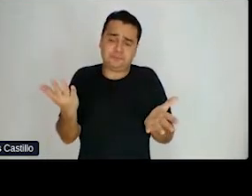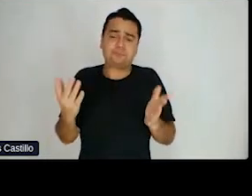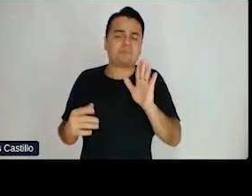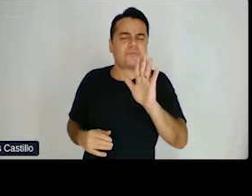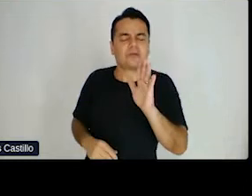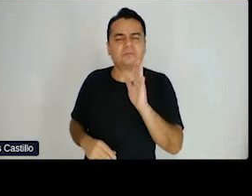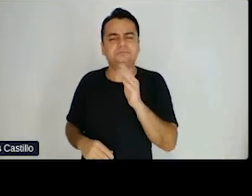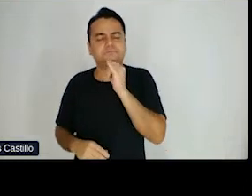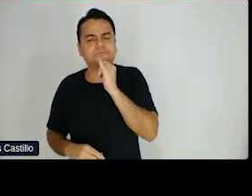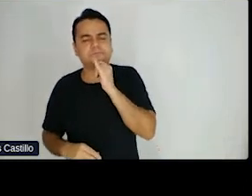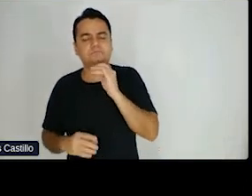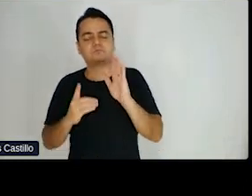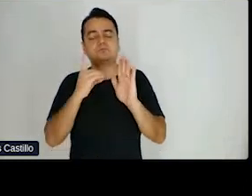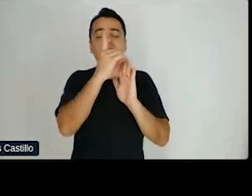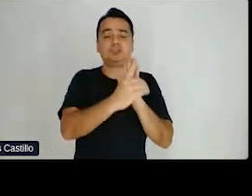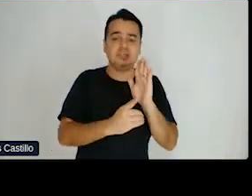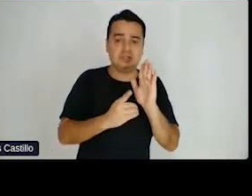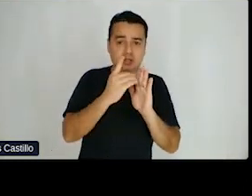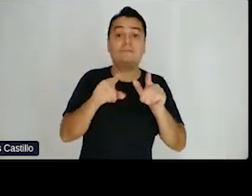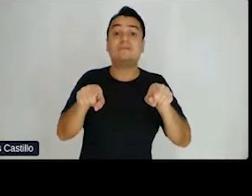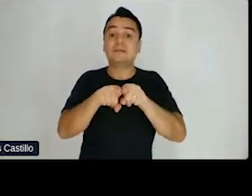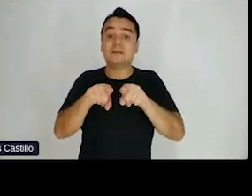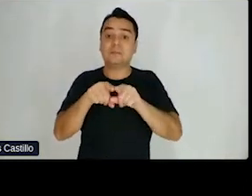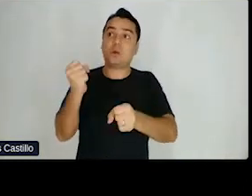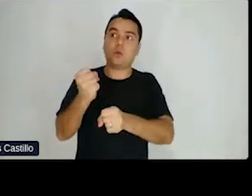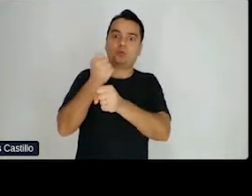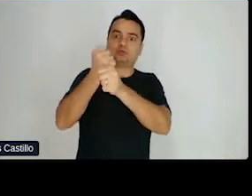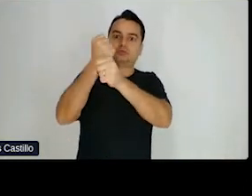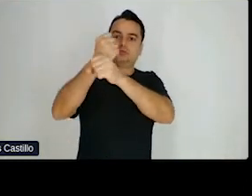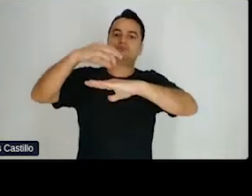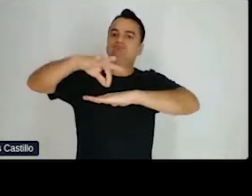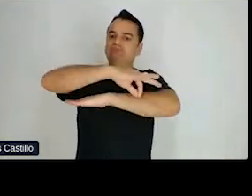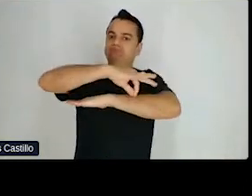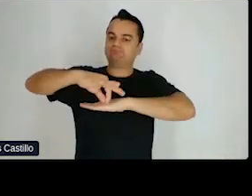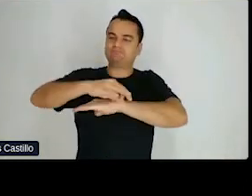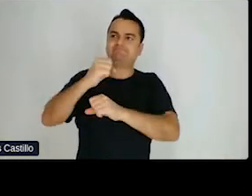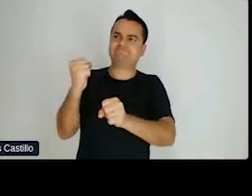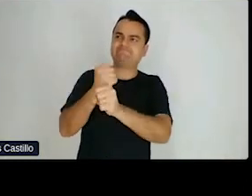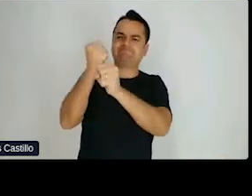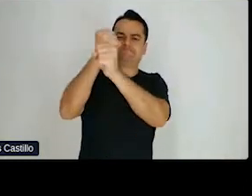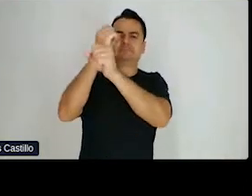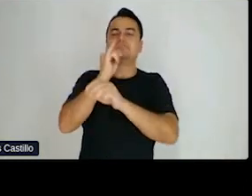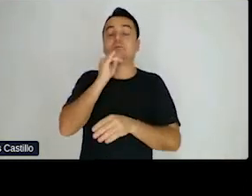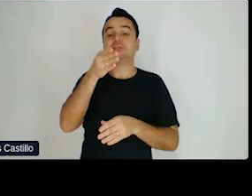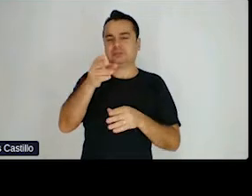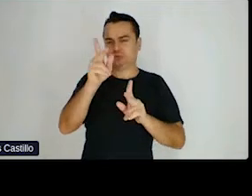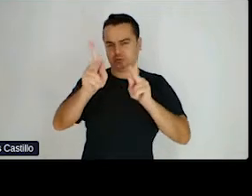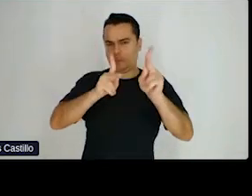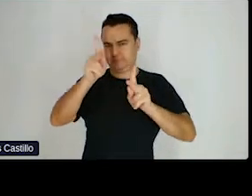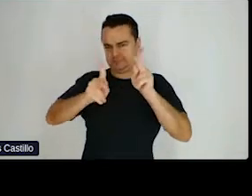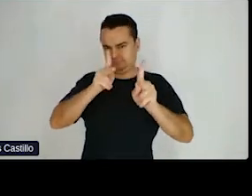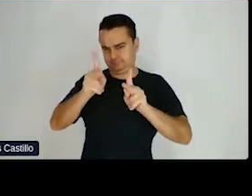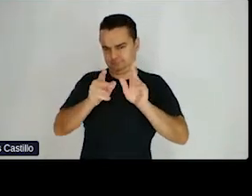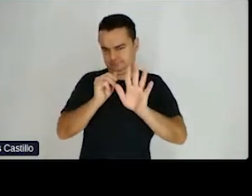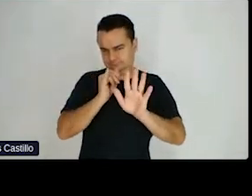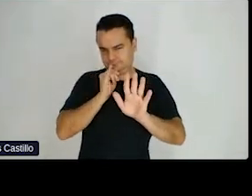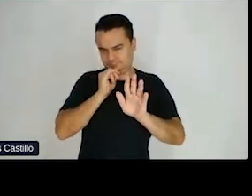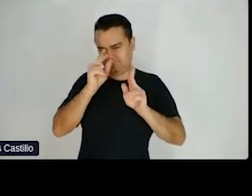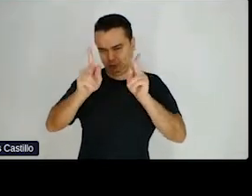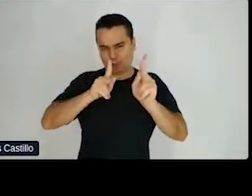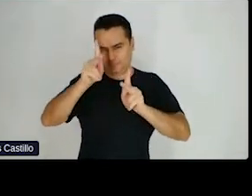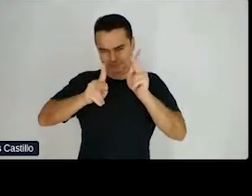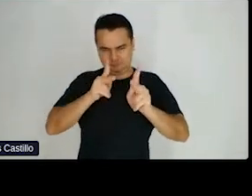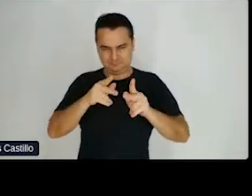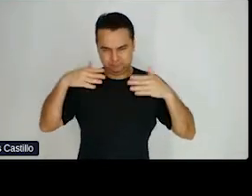tanto a digital como a arquitetônica. Quem hoje não gosta de chegar no shopping, né? Vamos trazer um pouquinho aqui para a